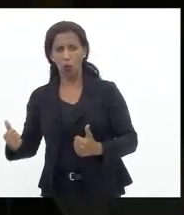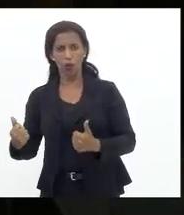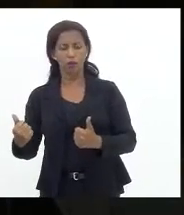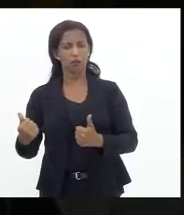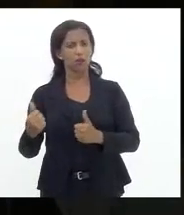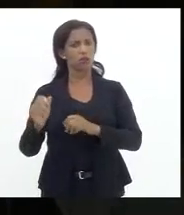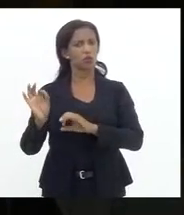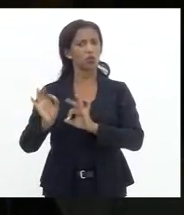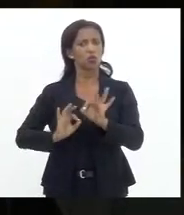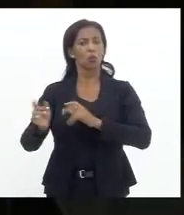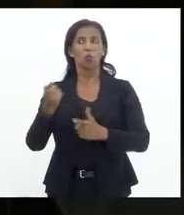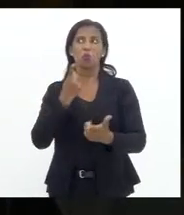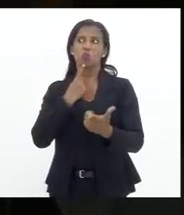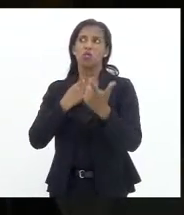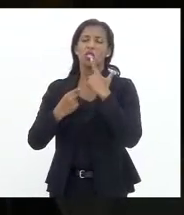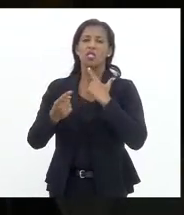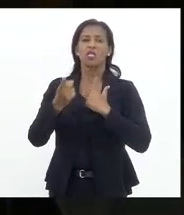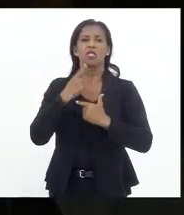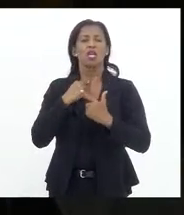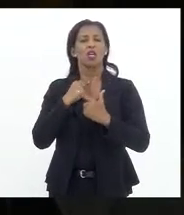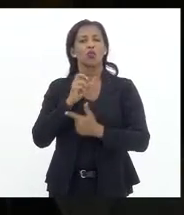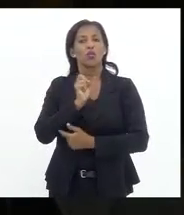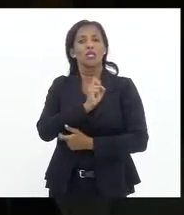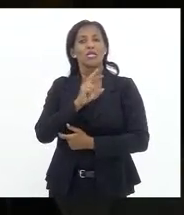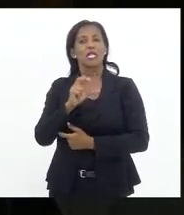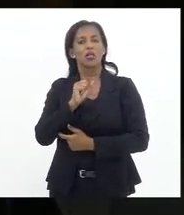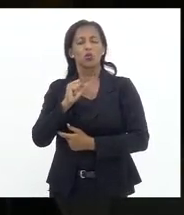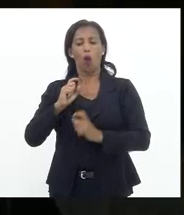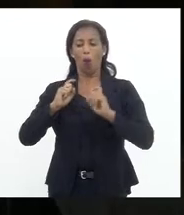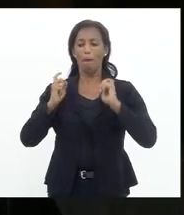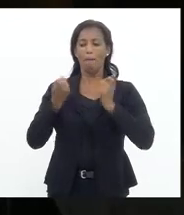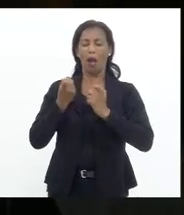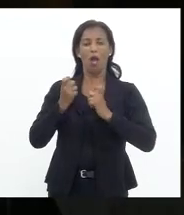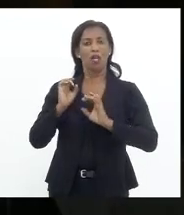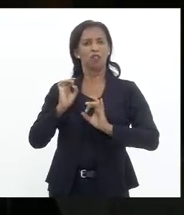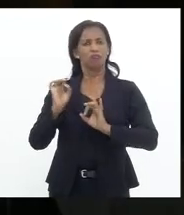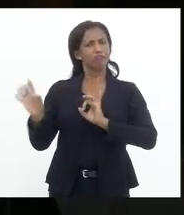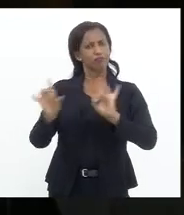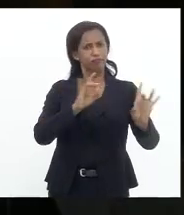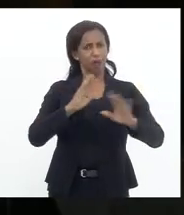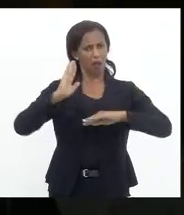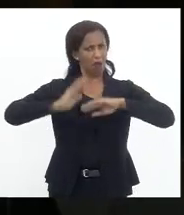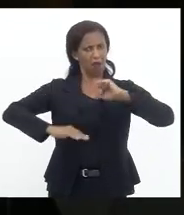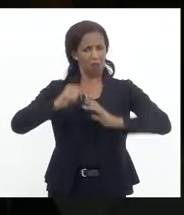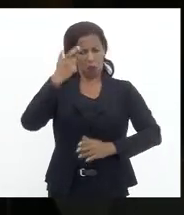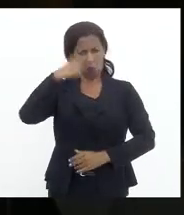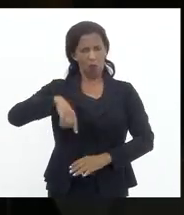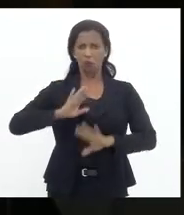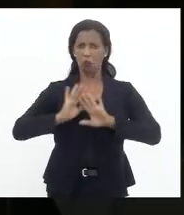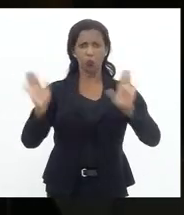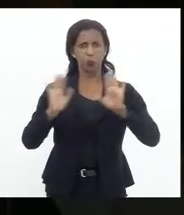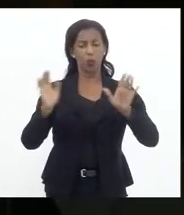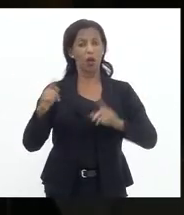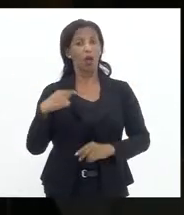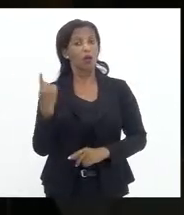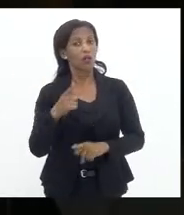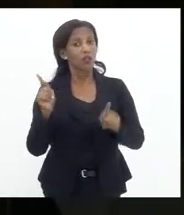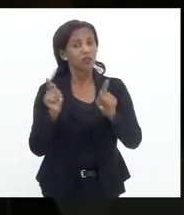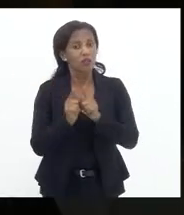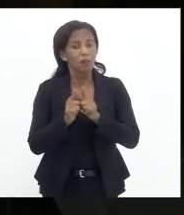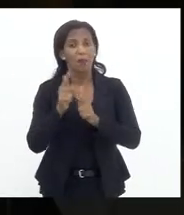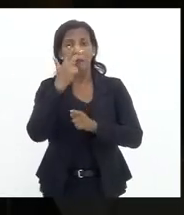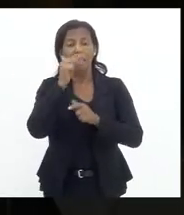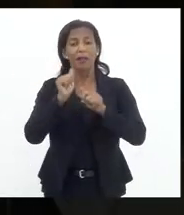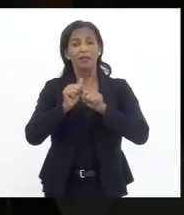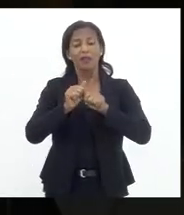sobre o desejo sexual de quem quer que seja, isso não é competência nossa, nos cabe também querer